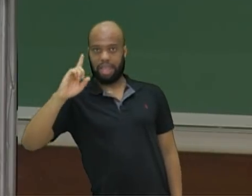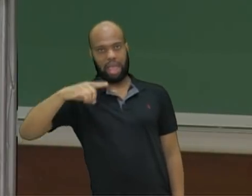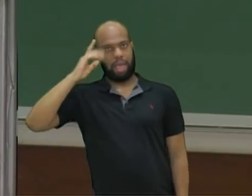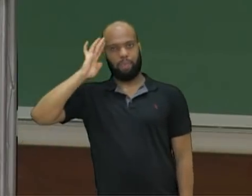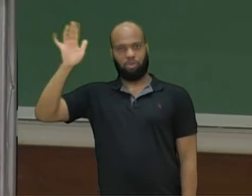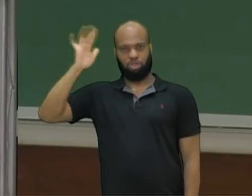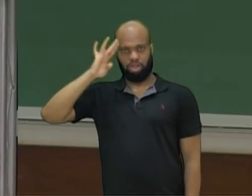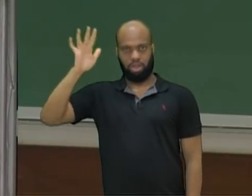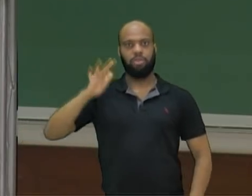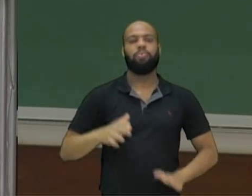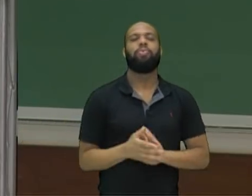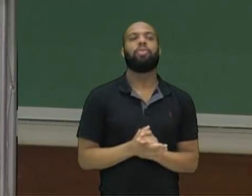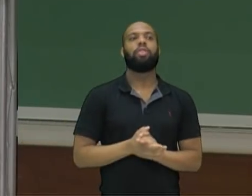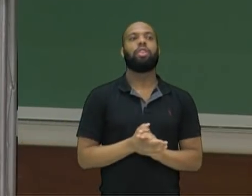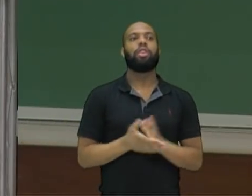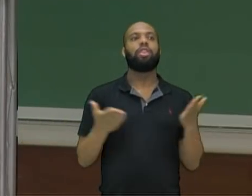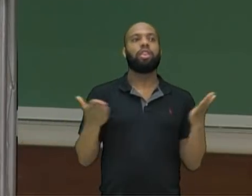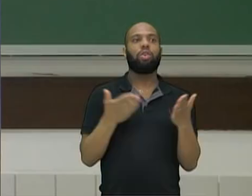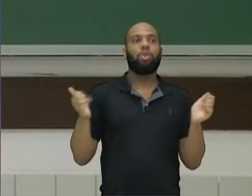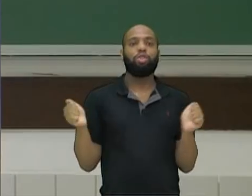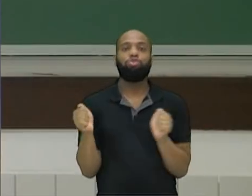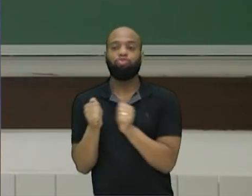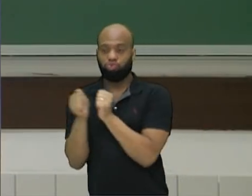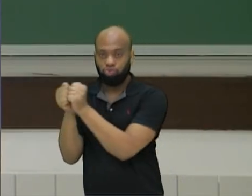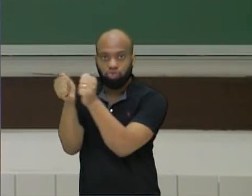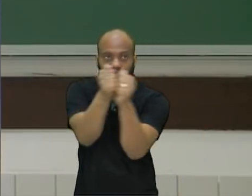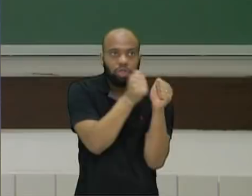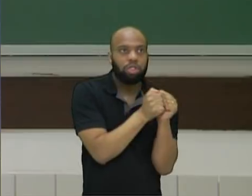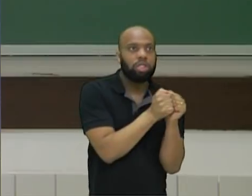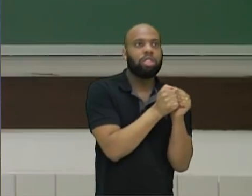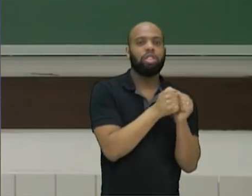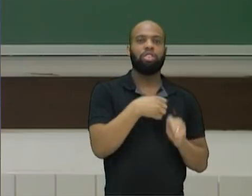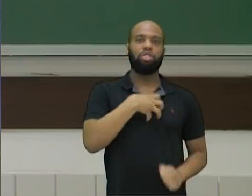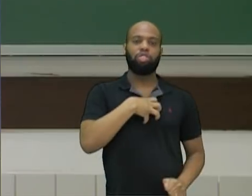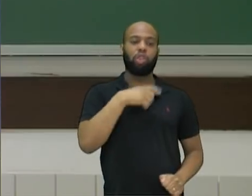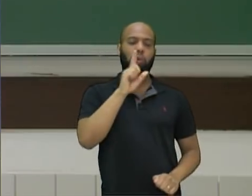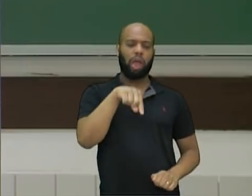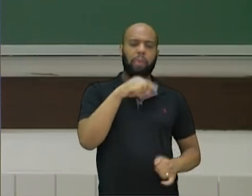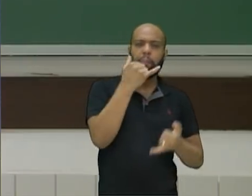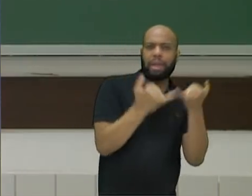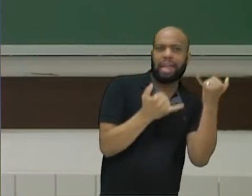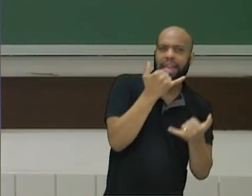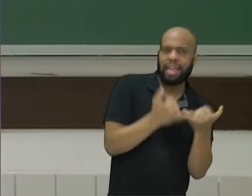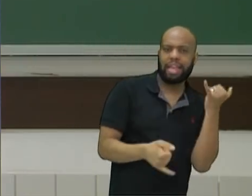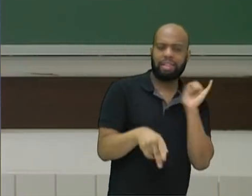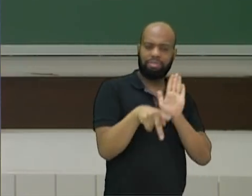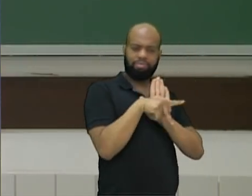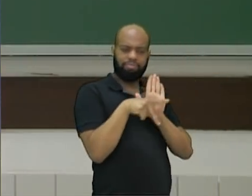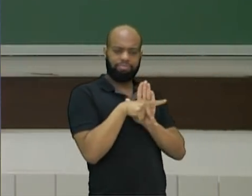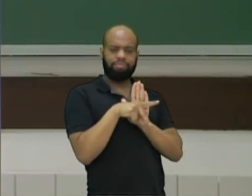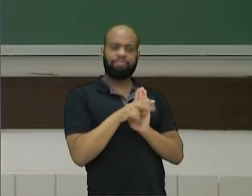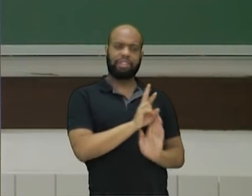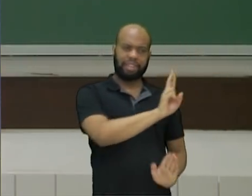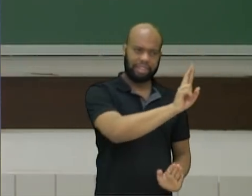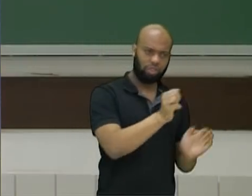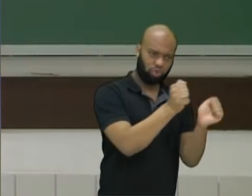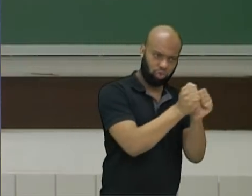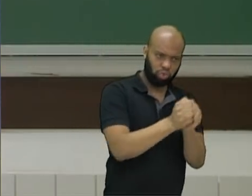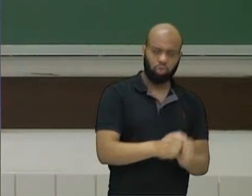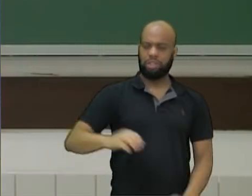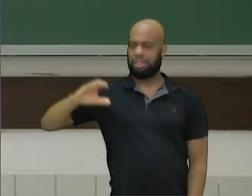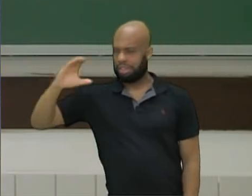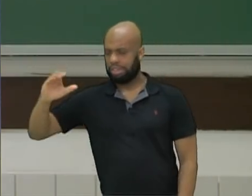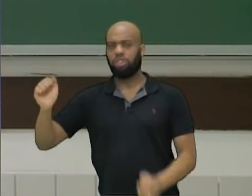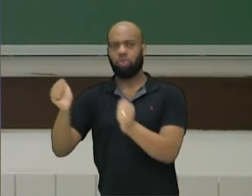ok? Então, aqui eu vou agrupar conforme os termos que são semelhantes. Parte real, somente com parte real,